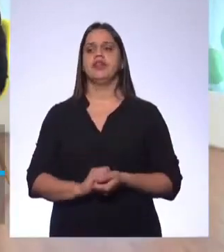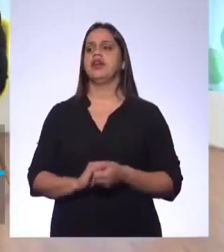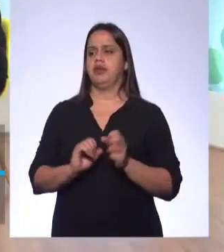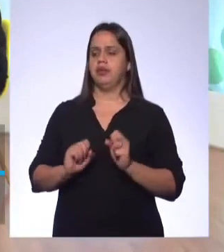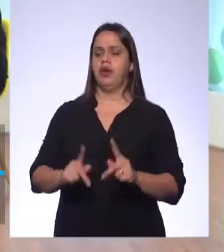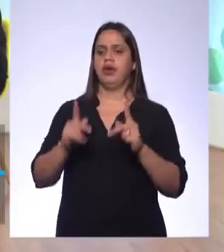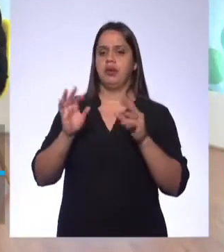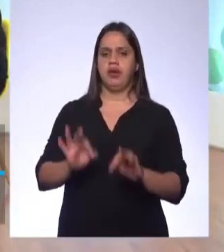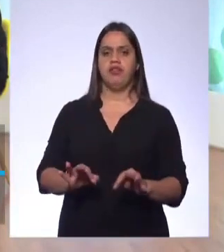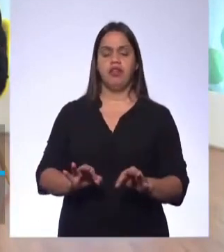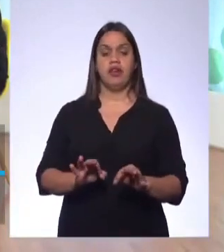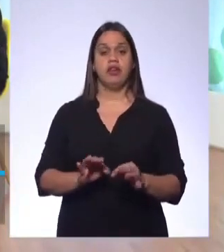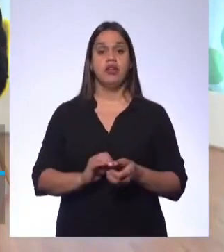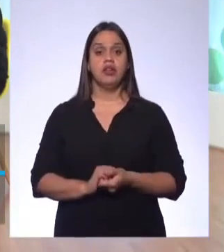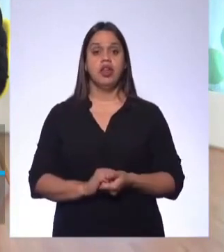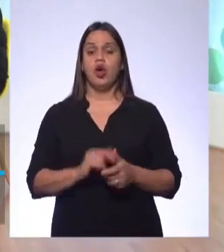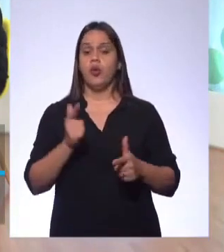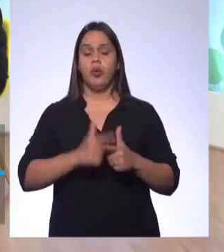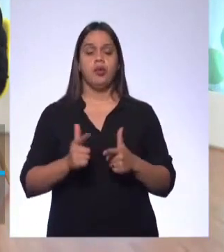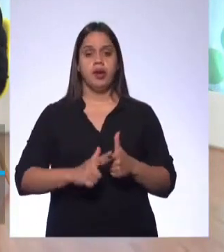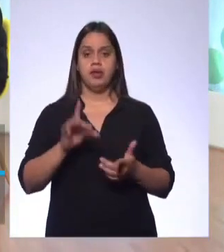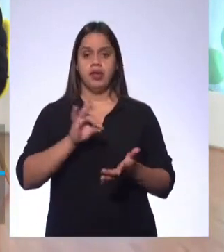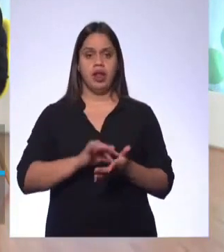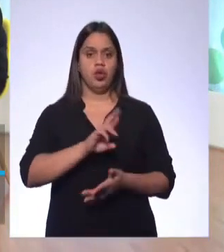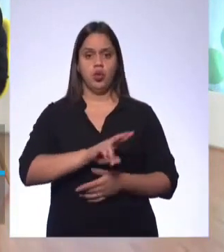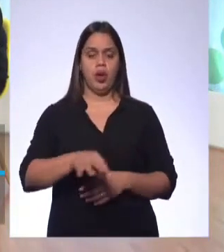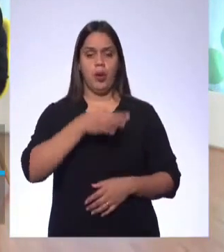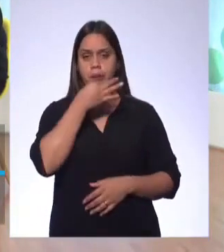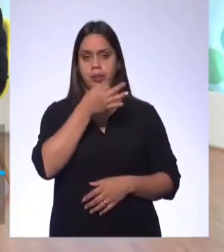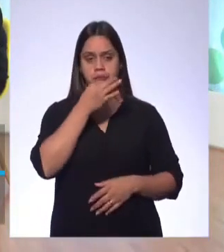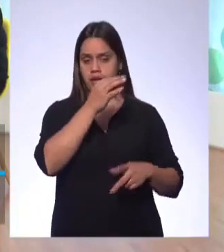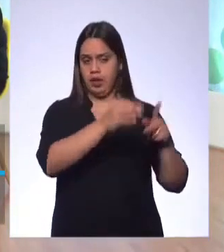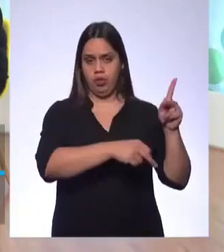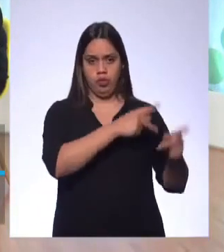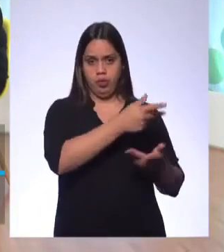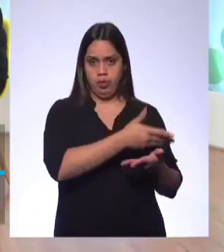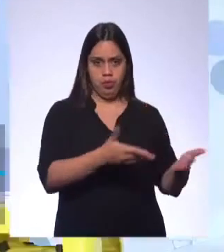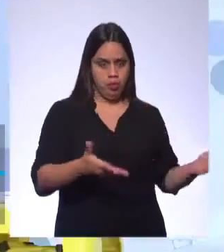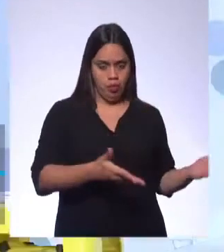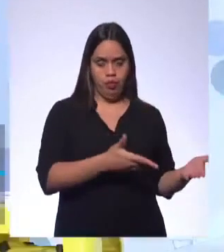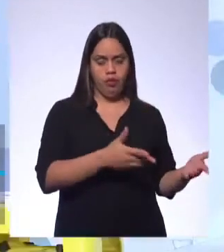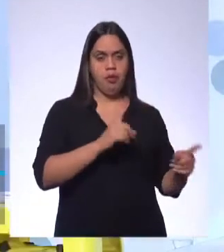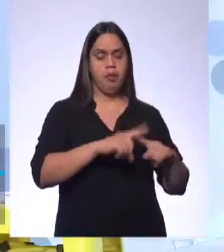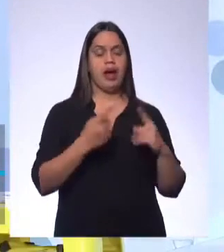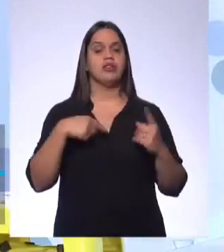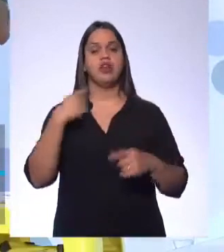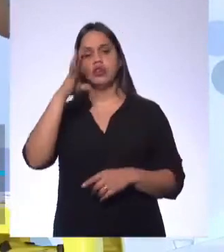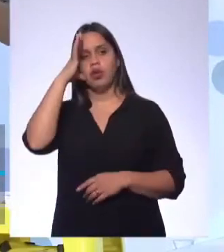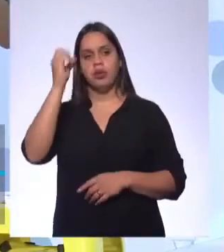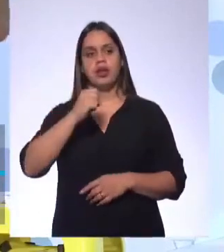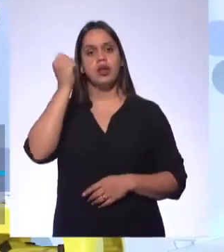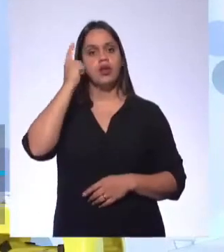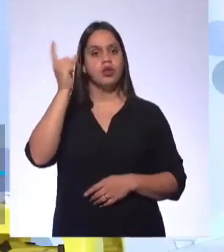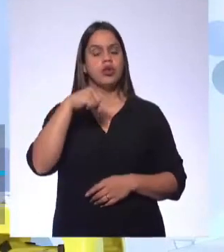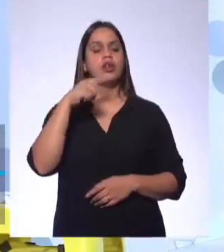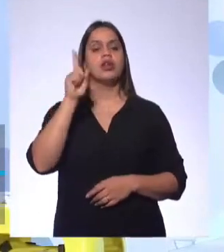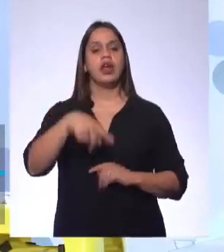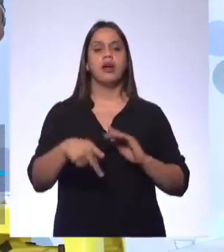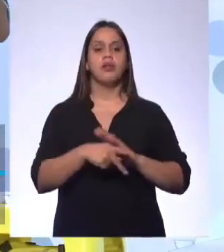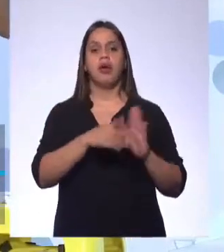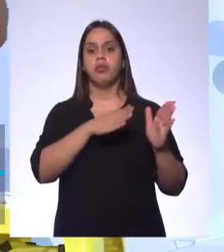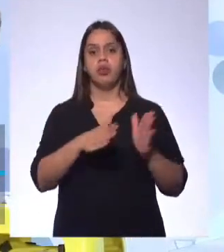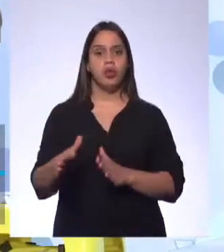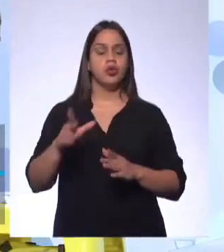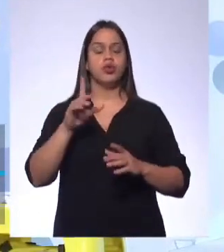O problema, de fato, não é o senso comum. A questão é justamente nós entendermos a cultura enquanto produção